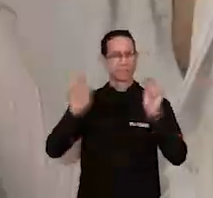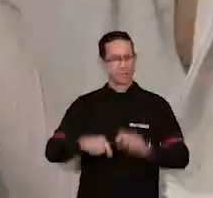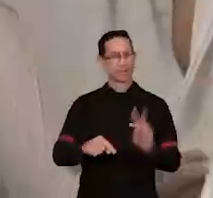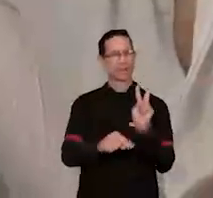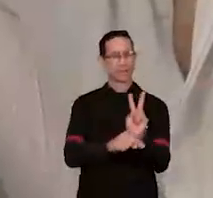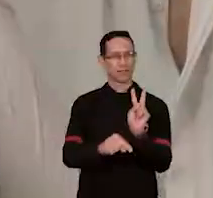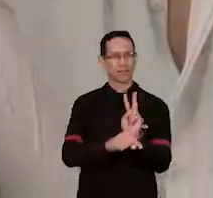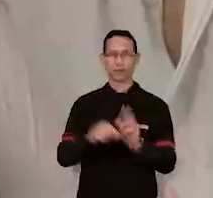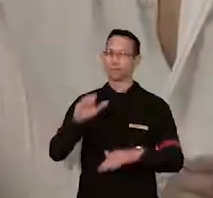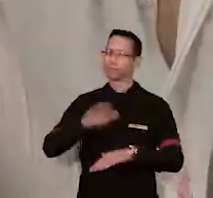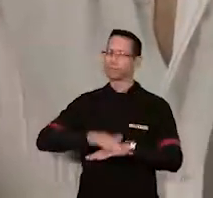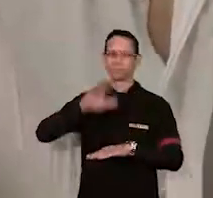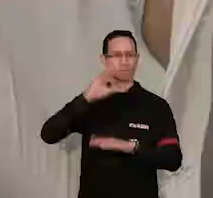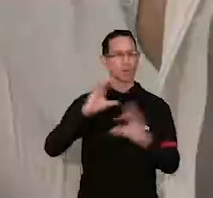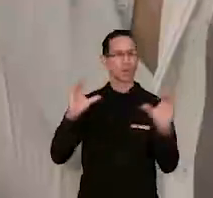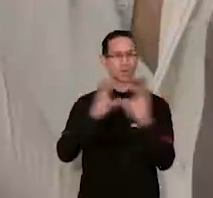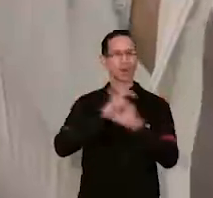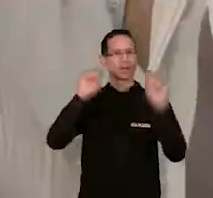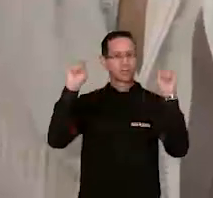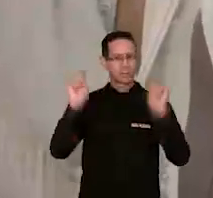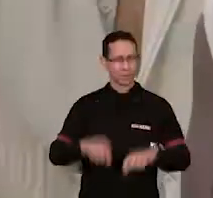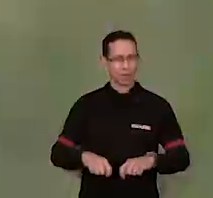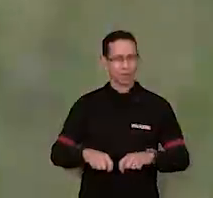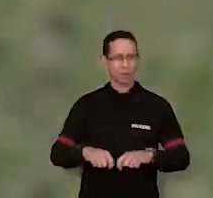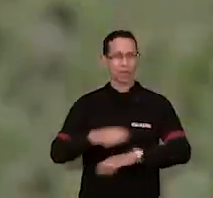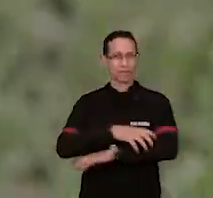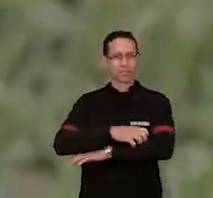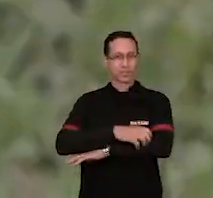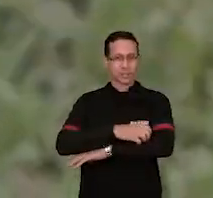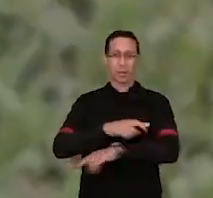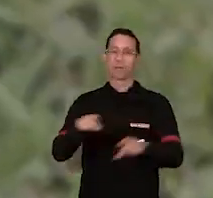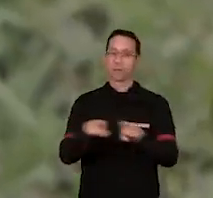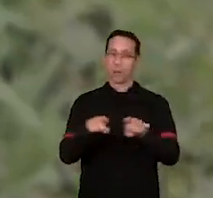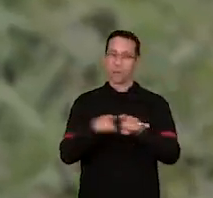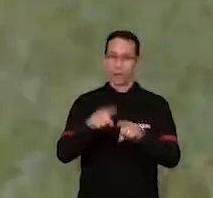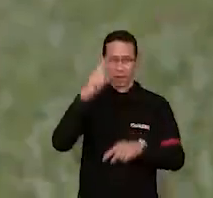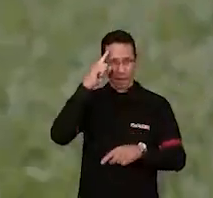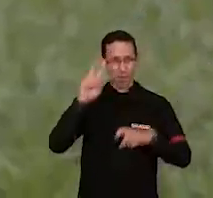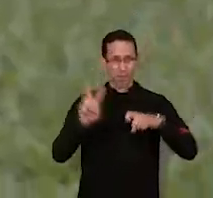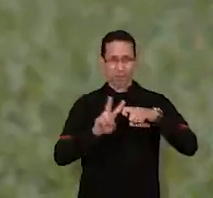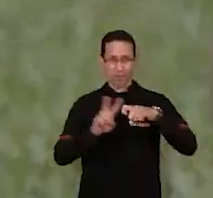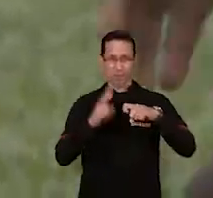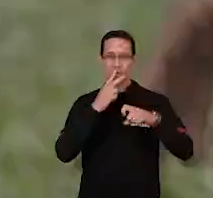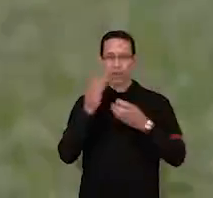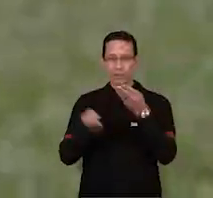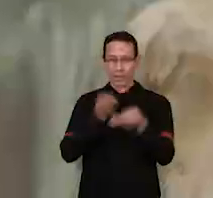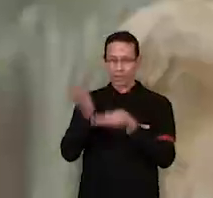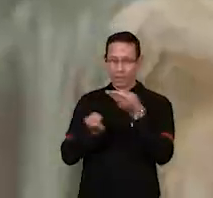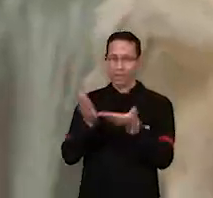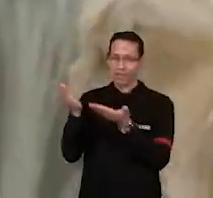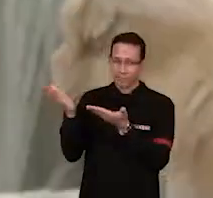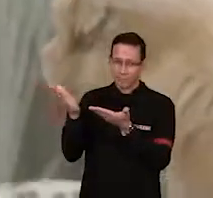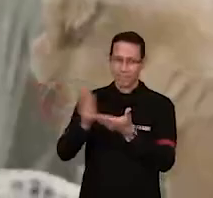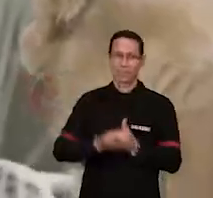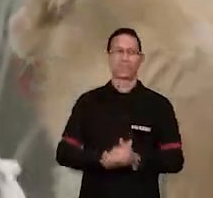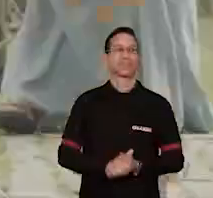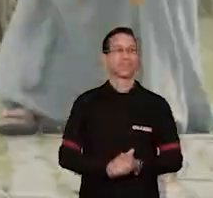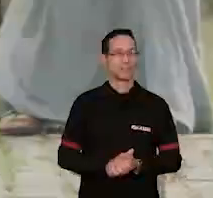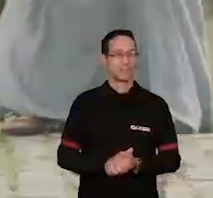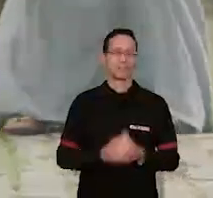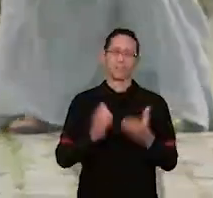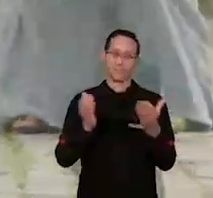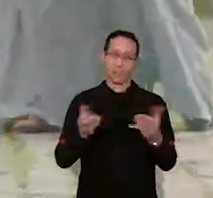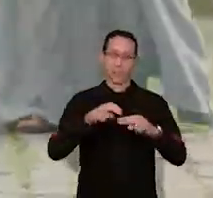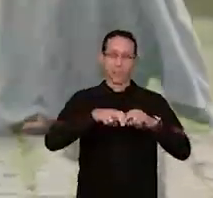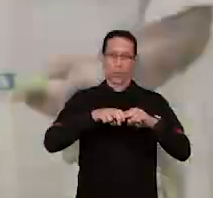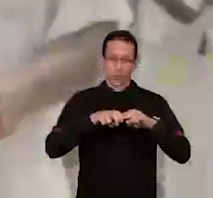Simparic é mais completo que isso. Ele previne e trata sarnas. Lembra que o veterinário recomendou para o tratamento da sarna da lasanha? É por isso que pra